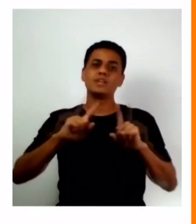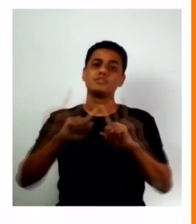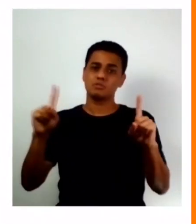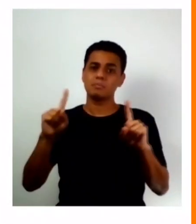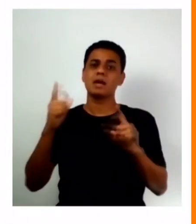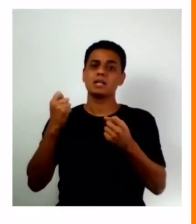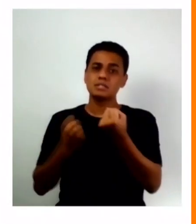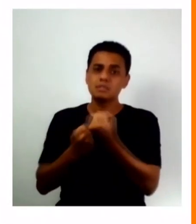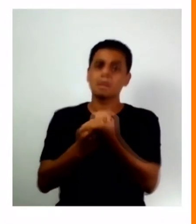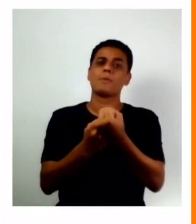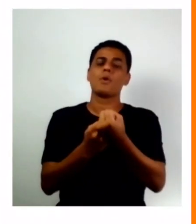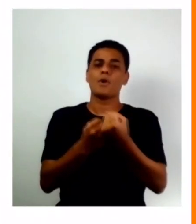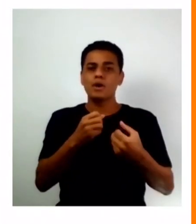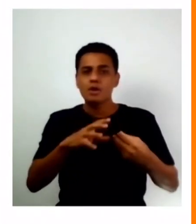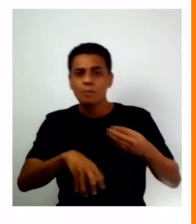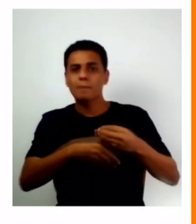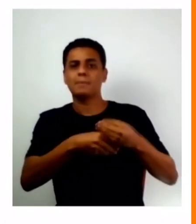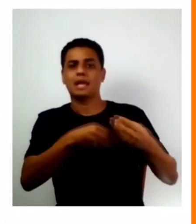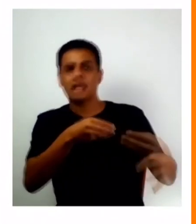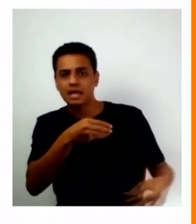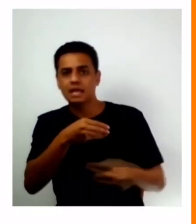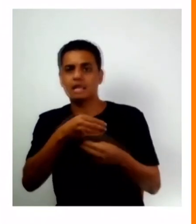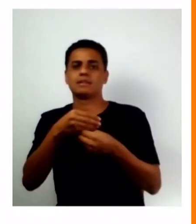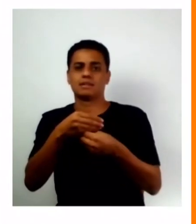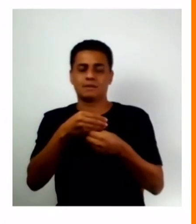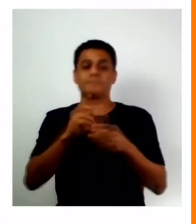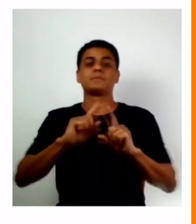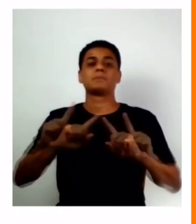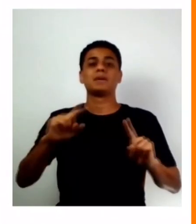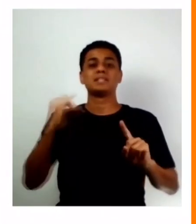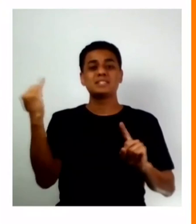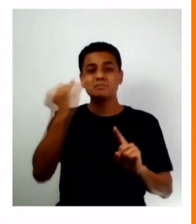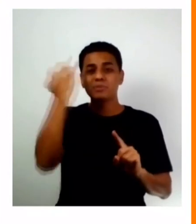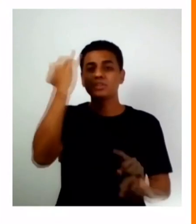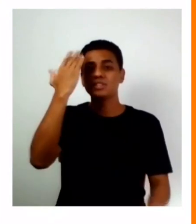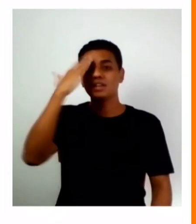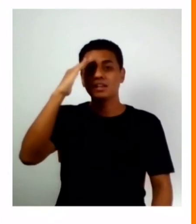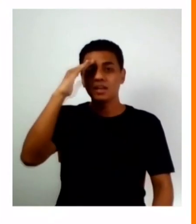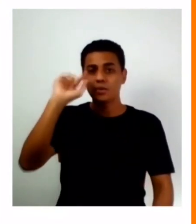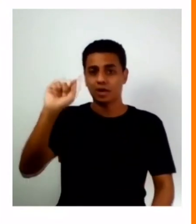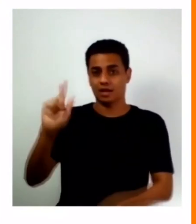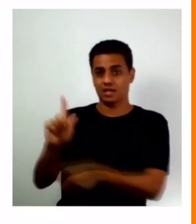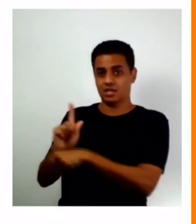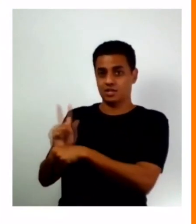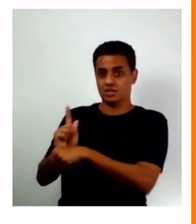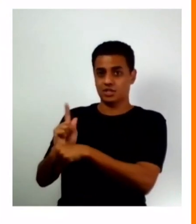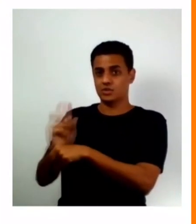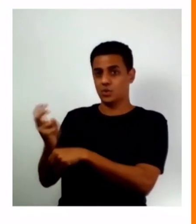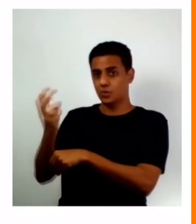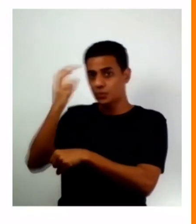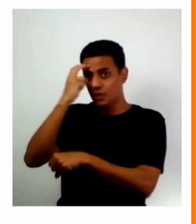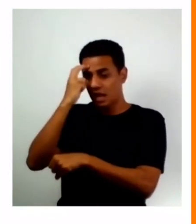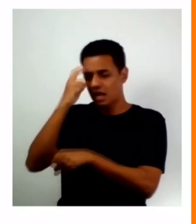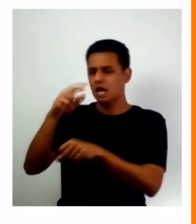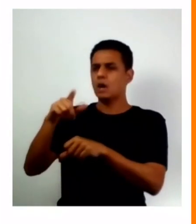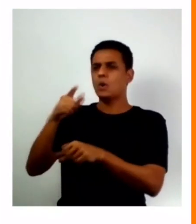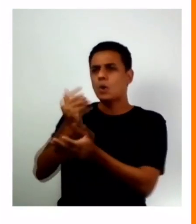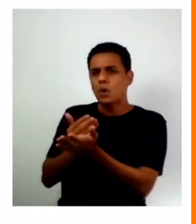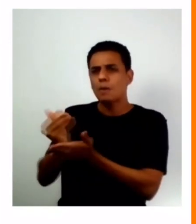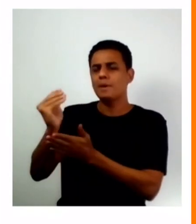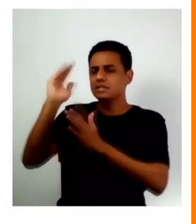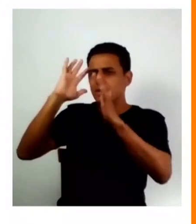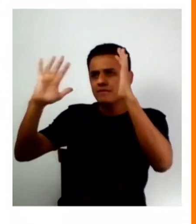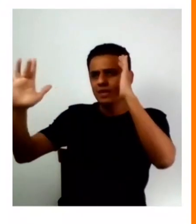importante é que os gestores culturales, a partir desta reflexão, adquirem